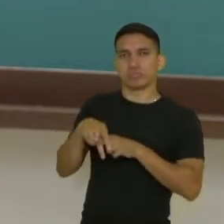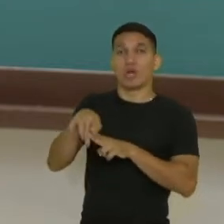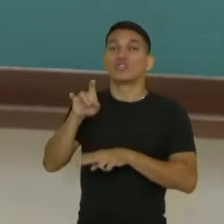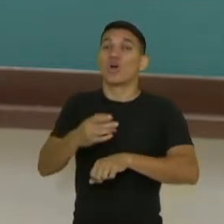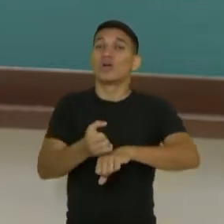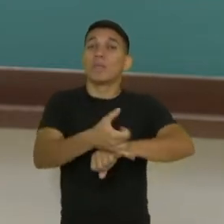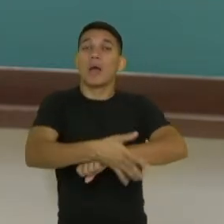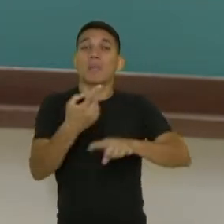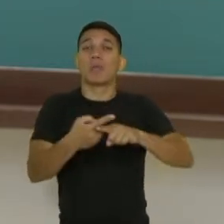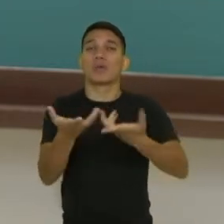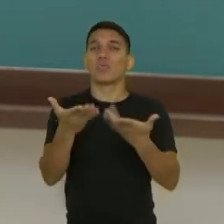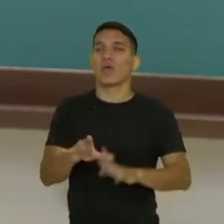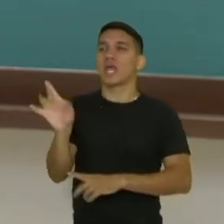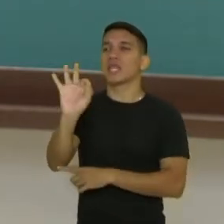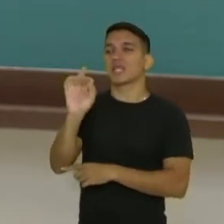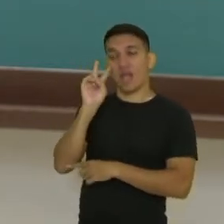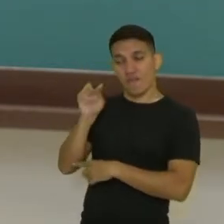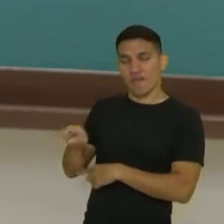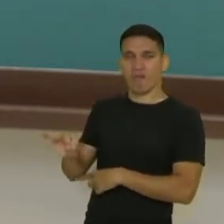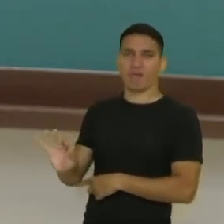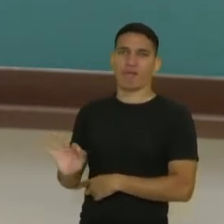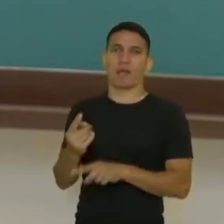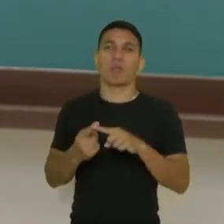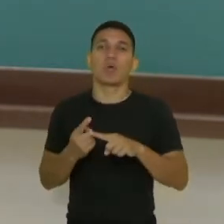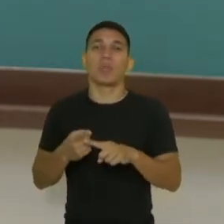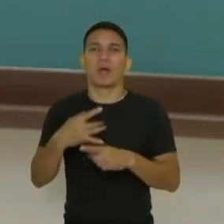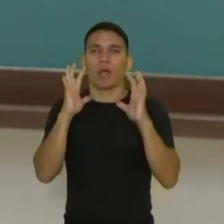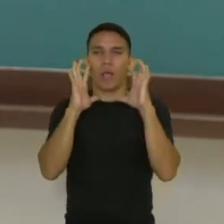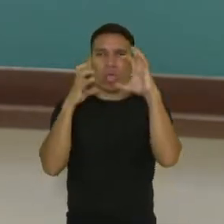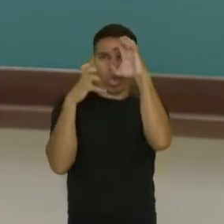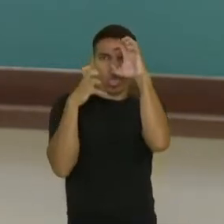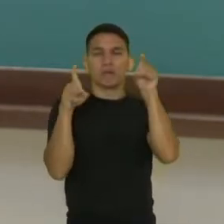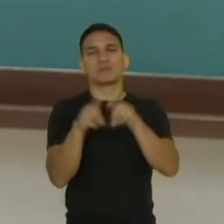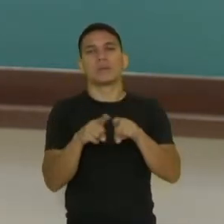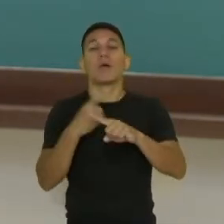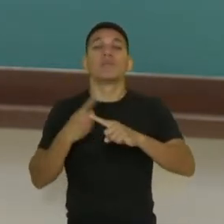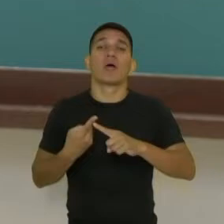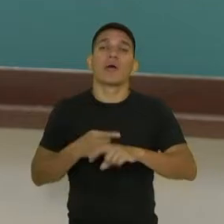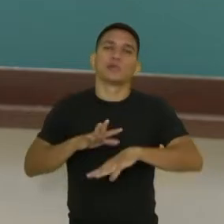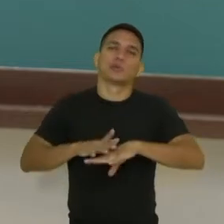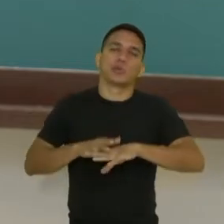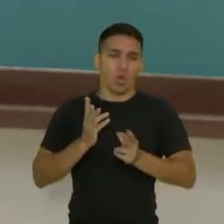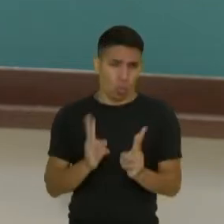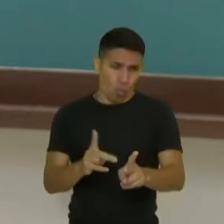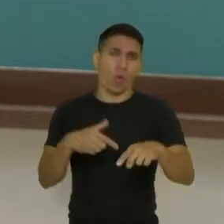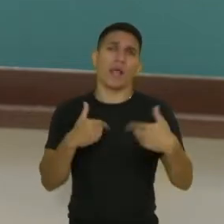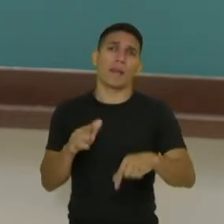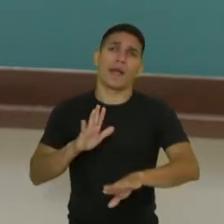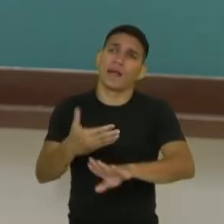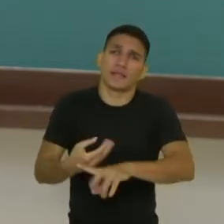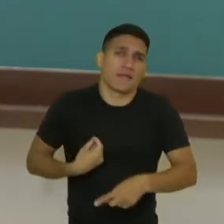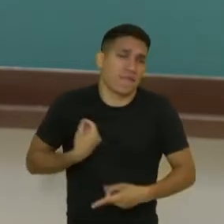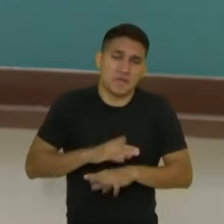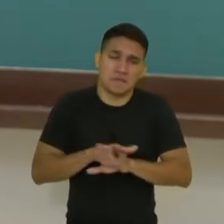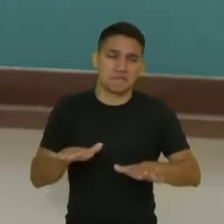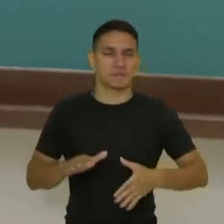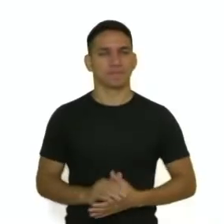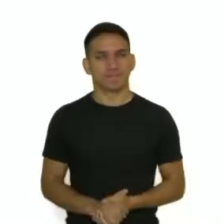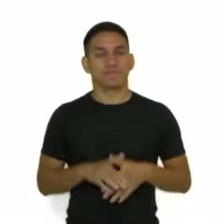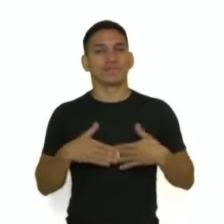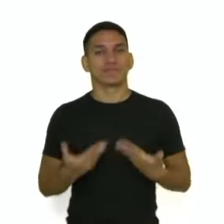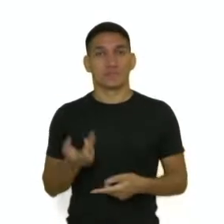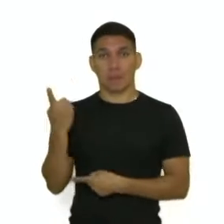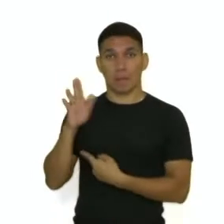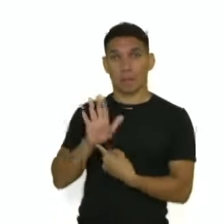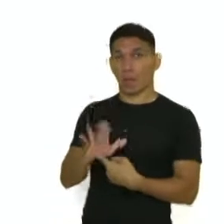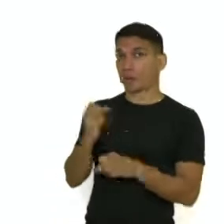para que ninguém o visse. Ele tinha o rosto deformado também por causa da doença e ele continuou trabalhando até o final da vida. Então nós temos aqui uma